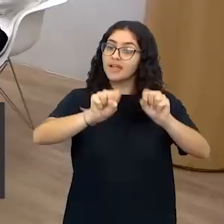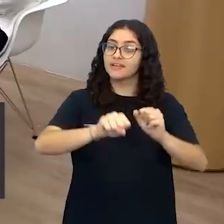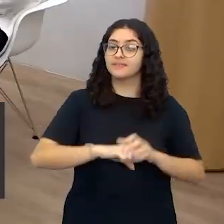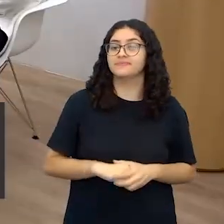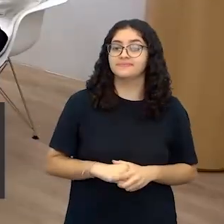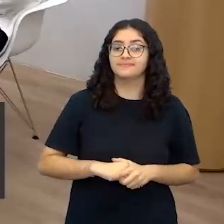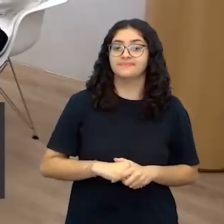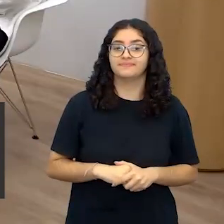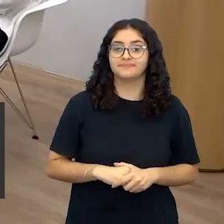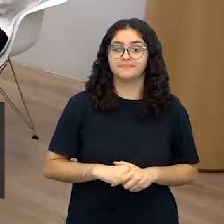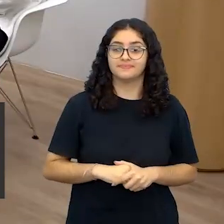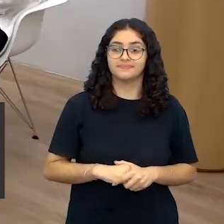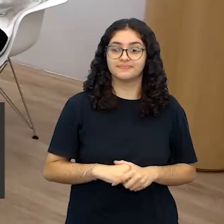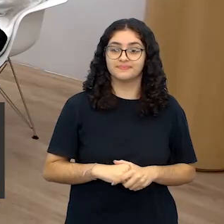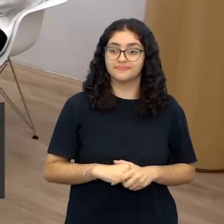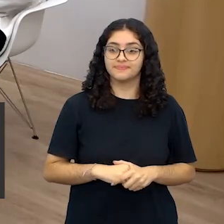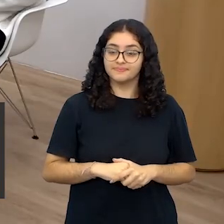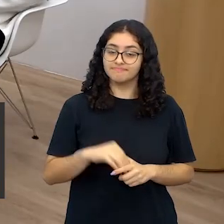legal.